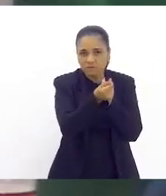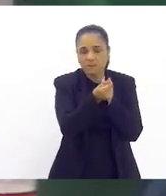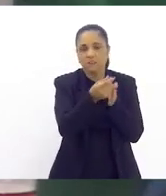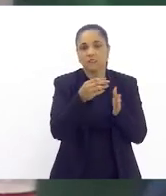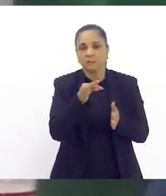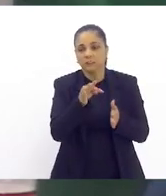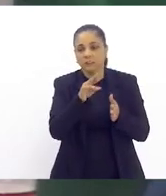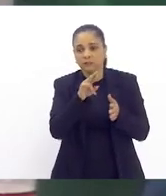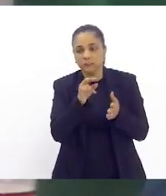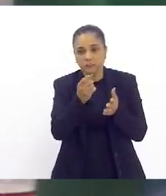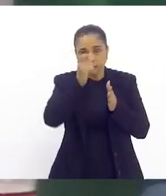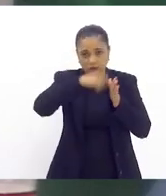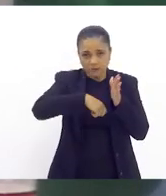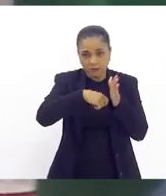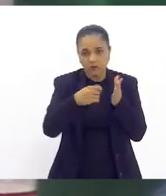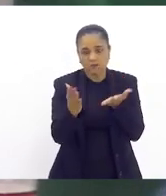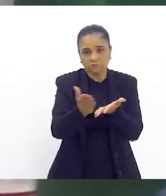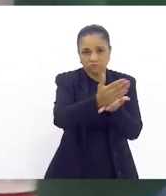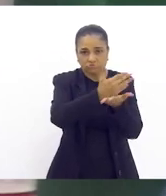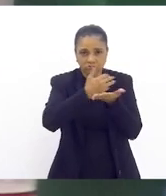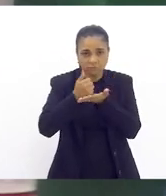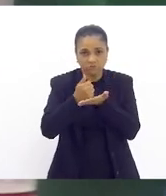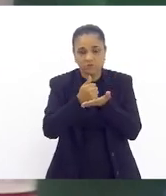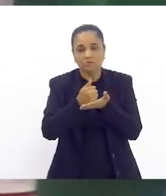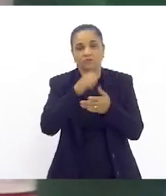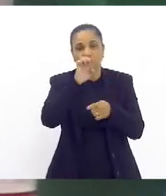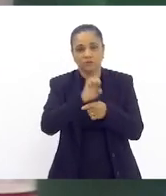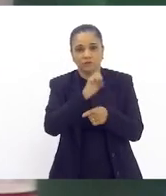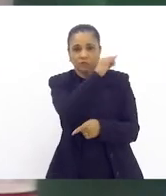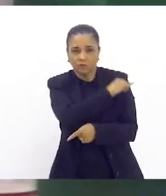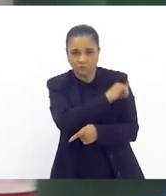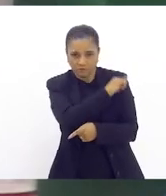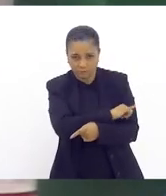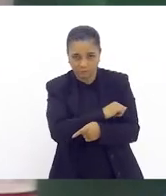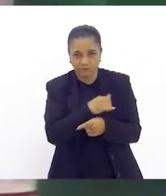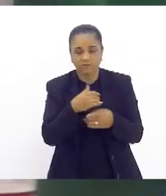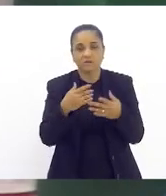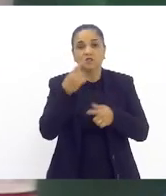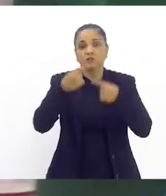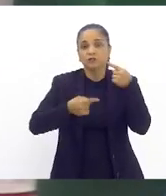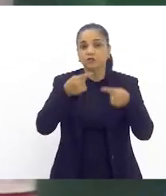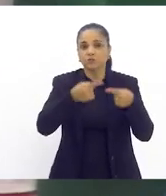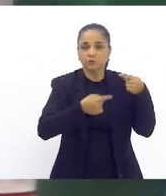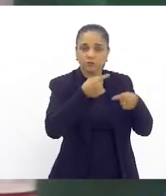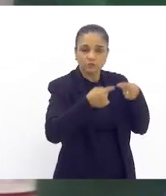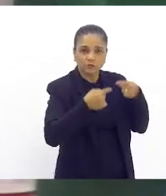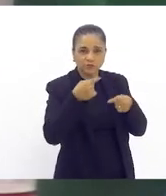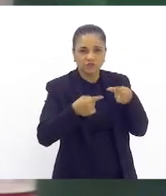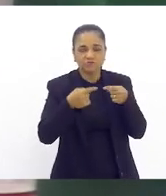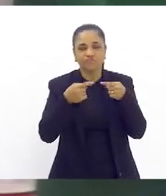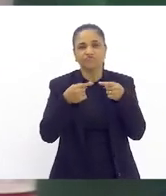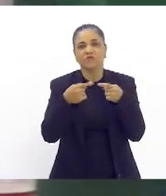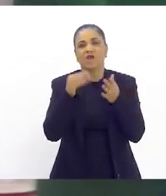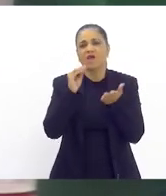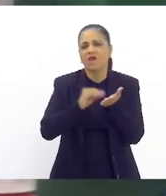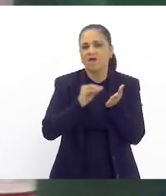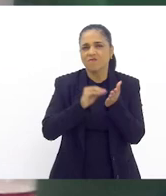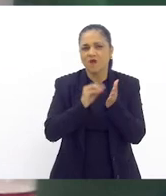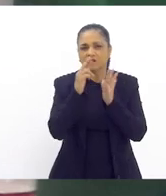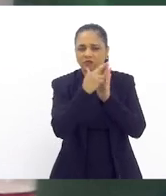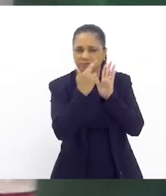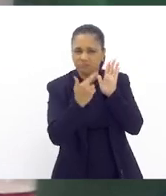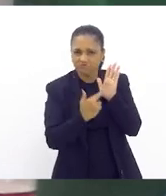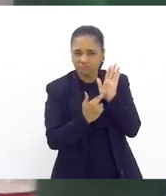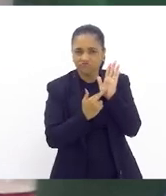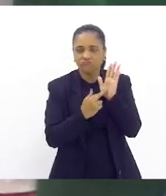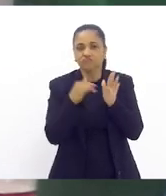controle de arrecadação Estadual de fiscalização do Estado do Rio de Janeiro para discutir as irregularidades do fornecimento de energia